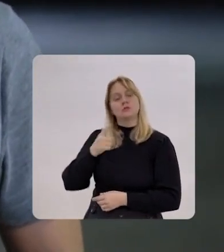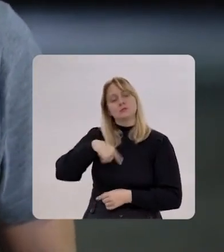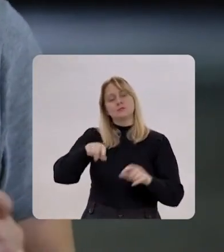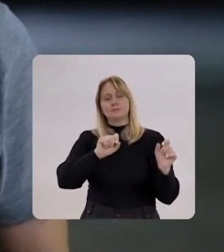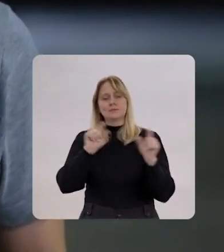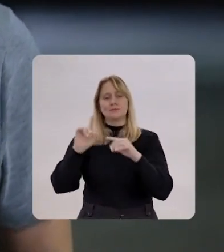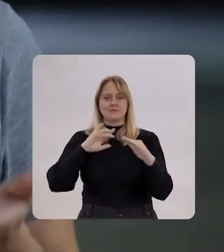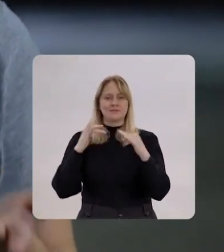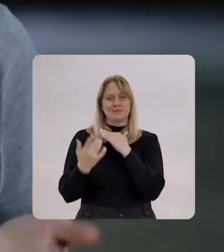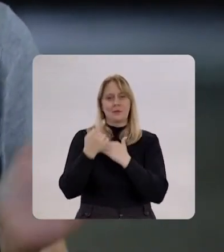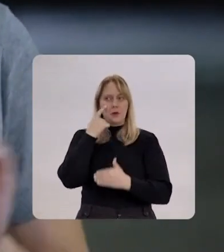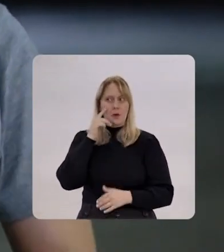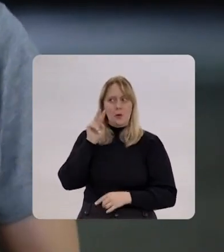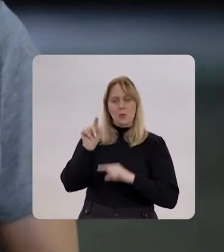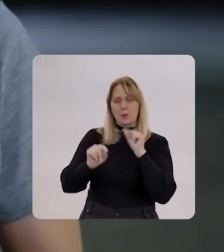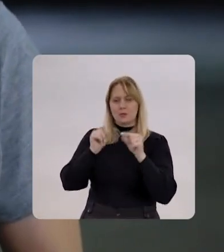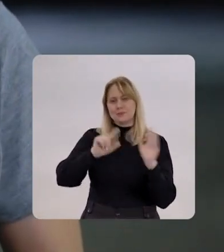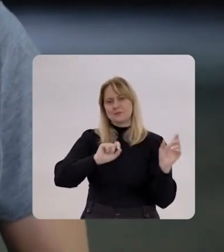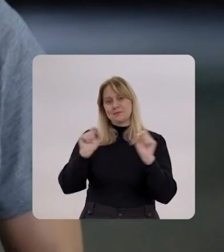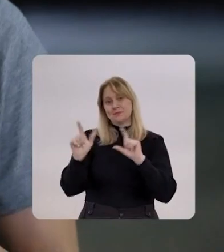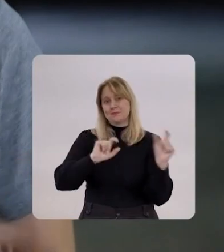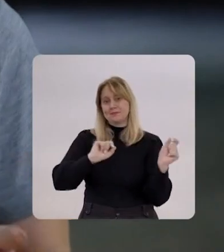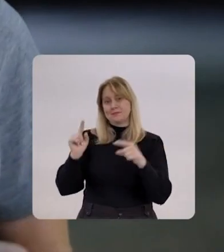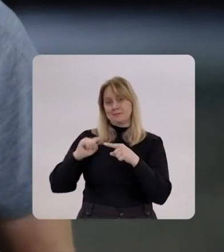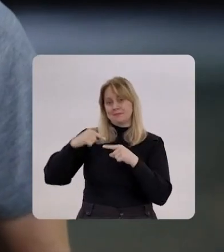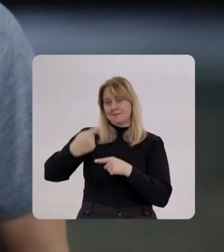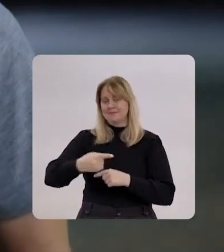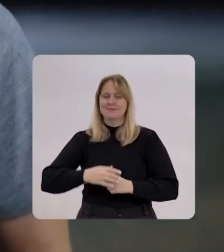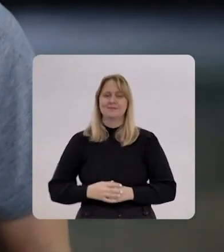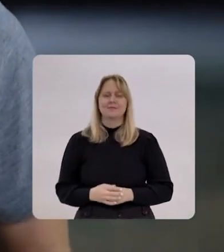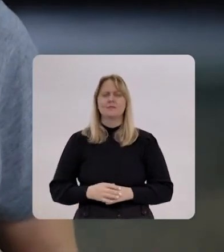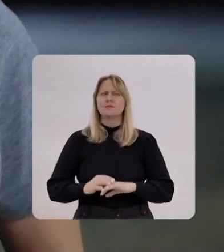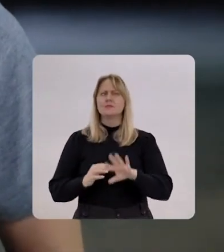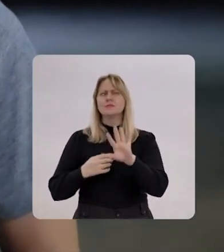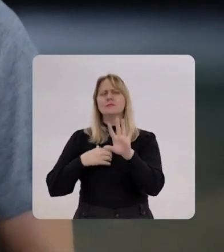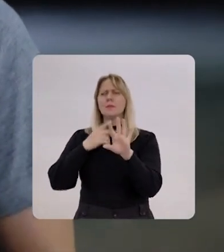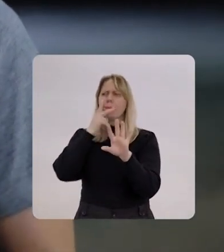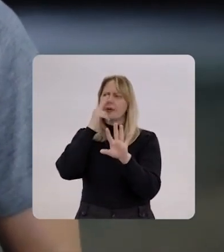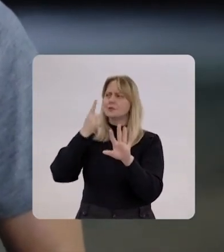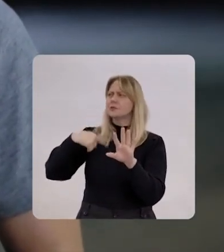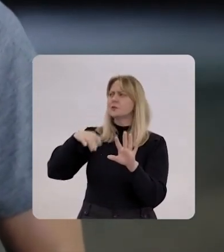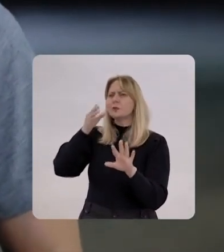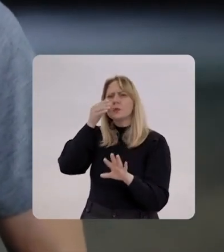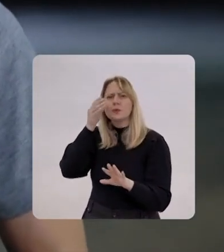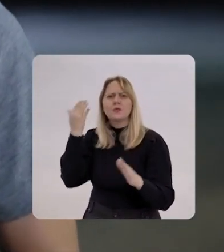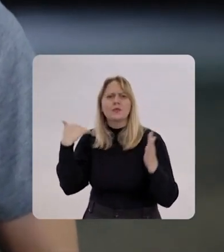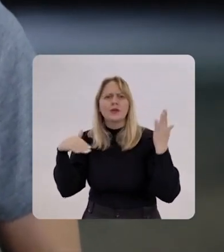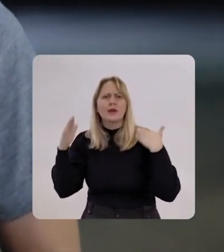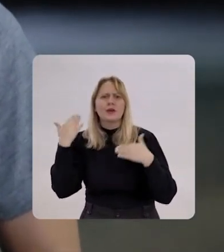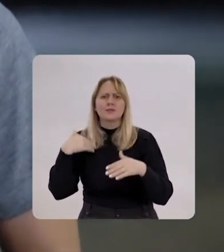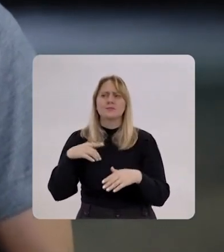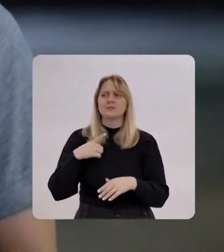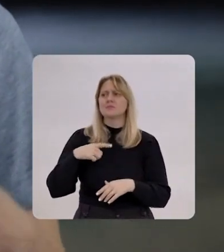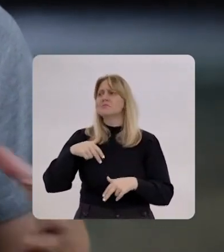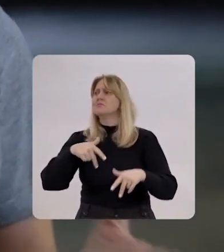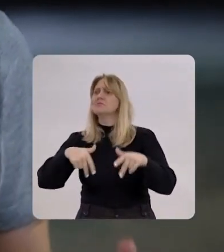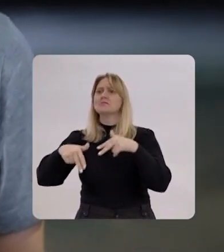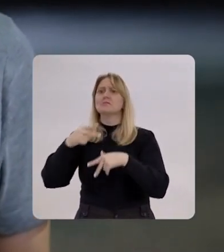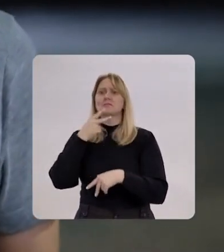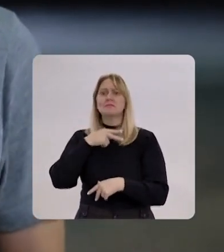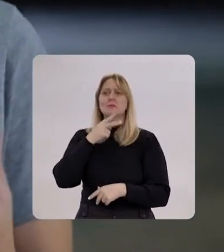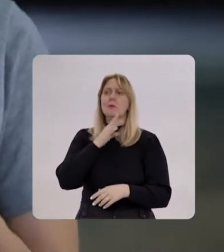sociais e fique de olho nos nossos próximos programas. Ah, e parece que o nosso curioso viajante segue andando por Santa Cruz,